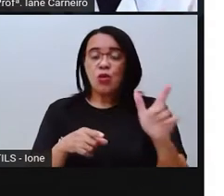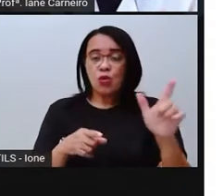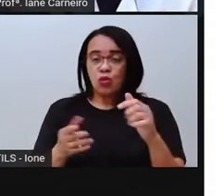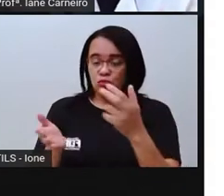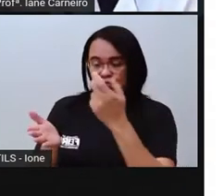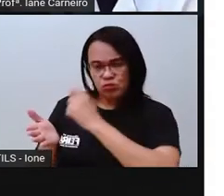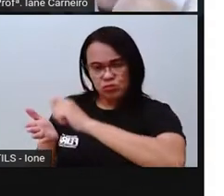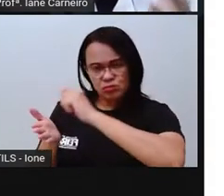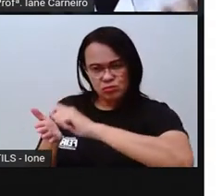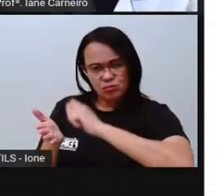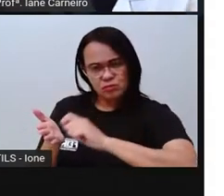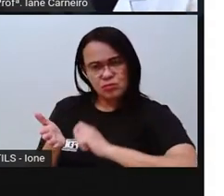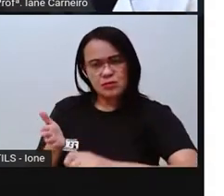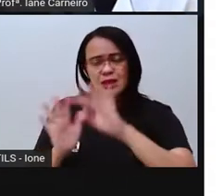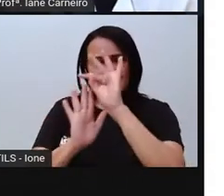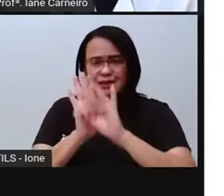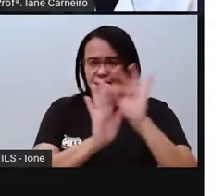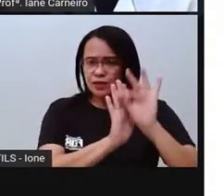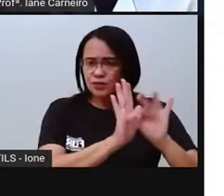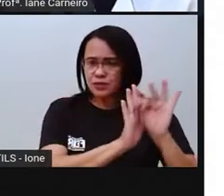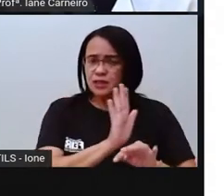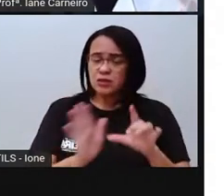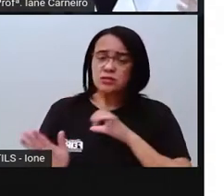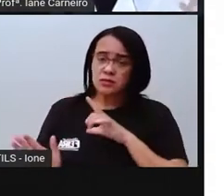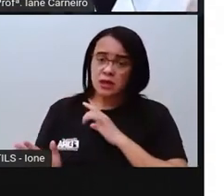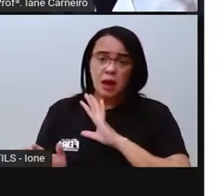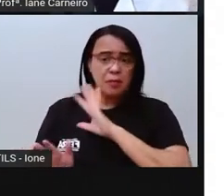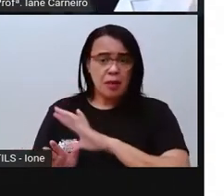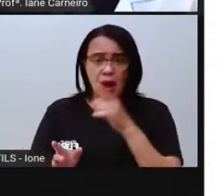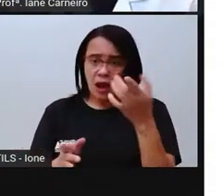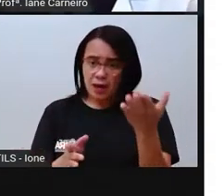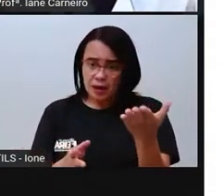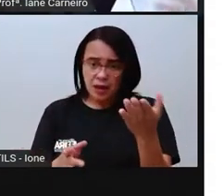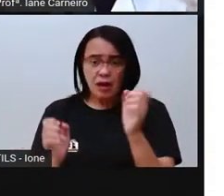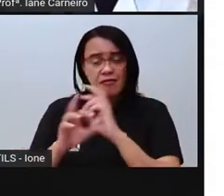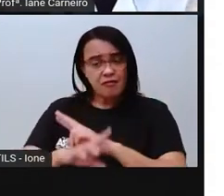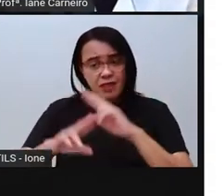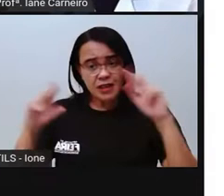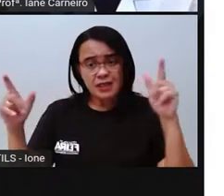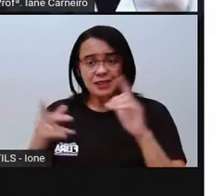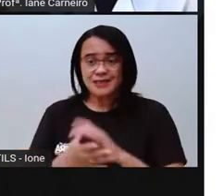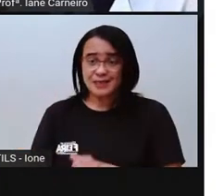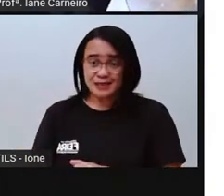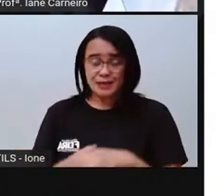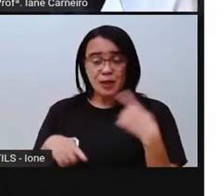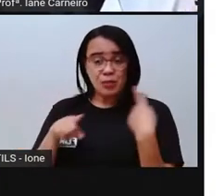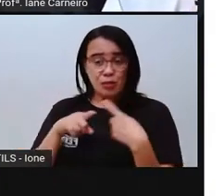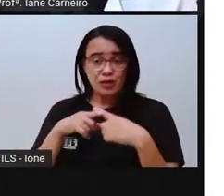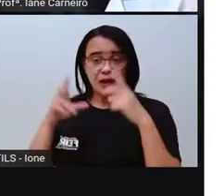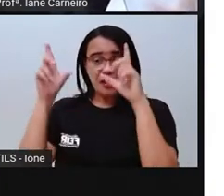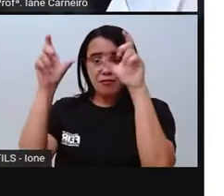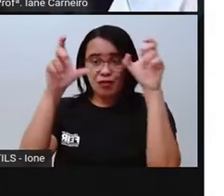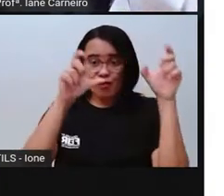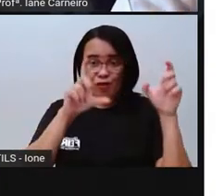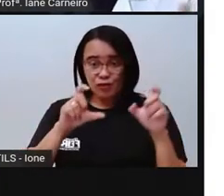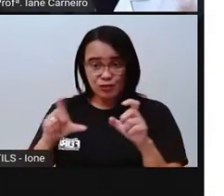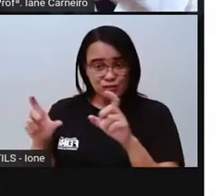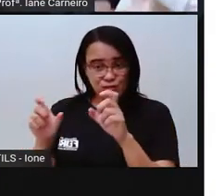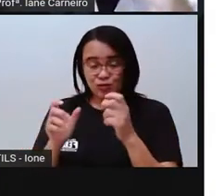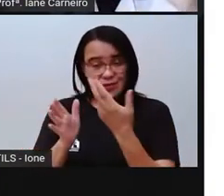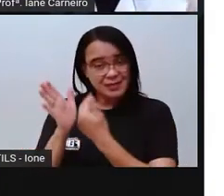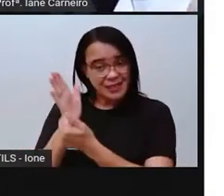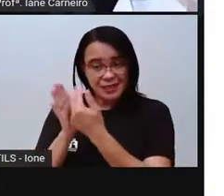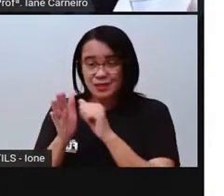Ângela Lago, ele só tem imagens. Né? Mas, para a Yane, como é que a gente vai ler um livro sem texto, né? Só